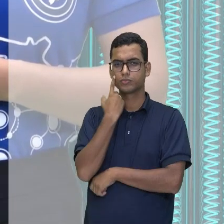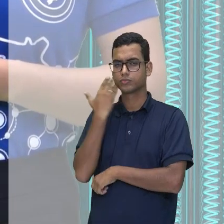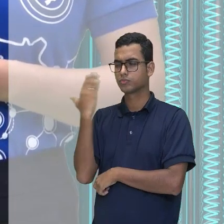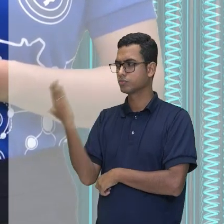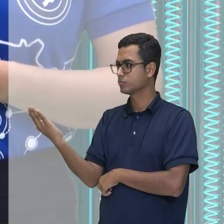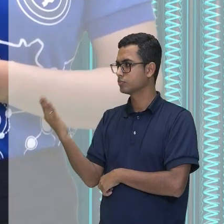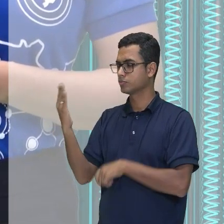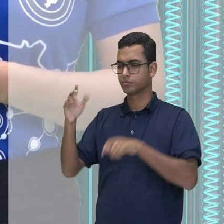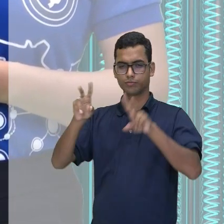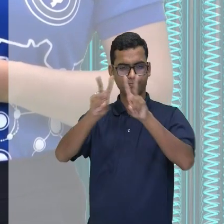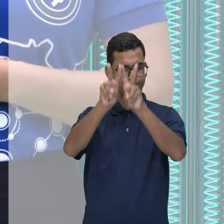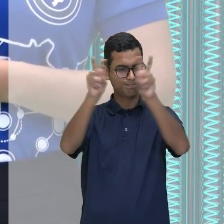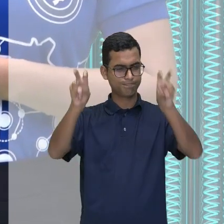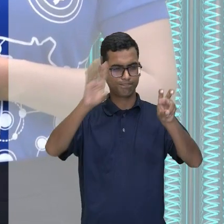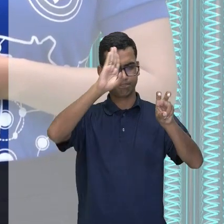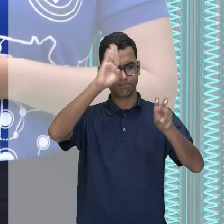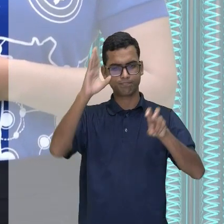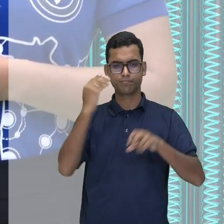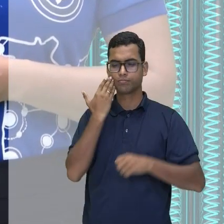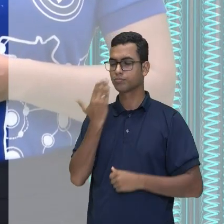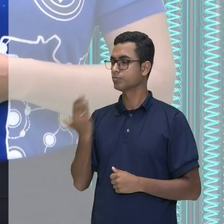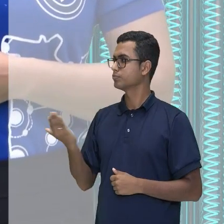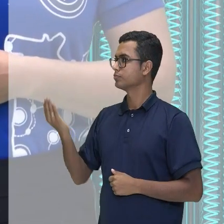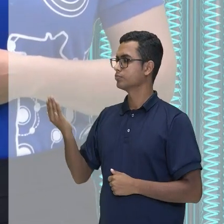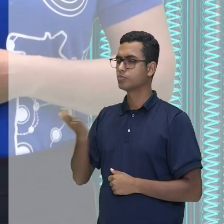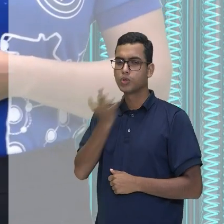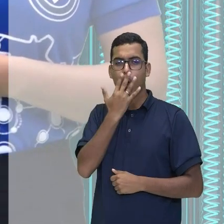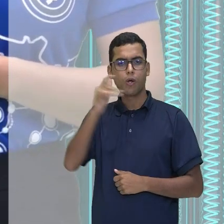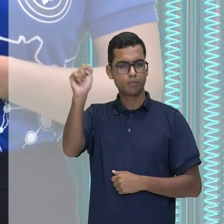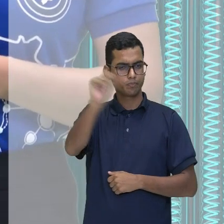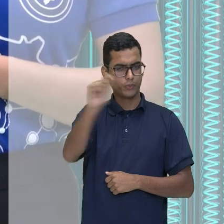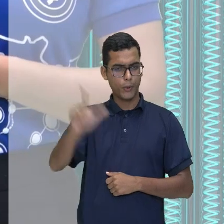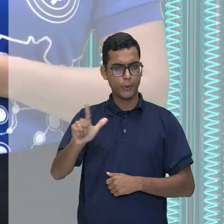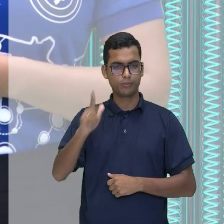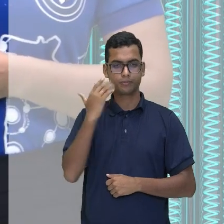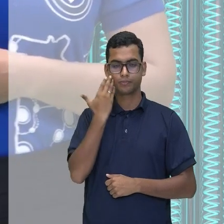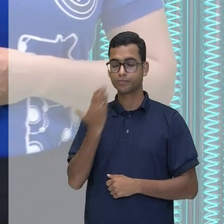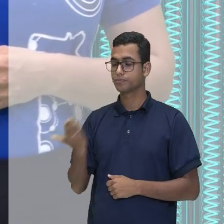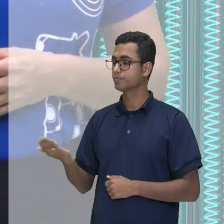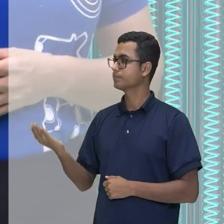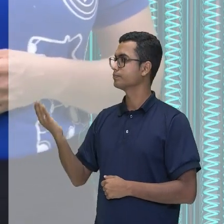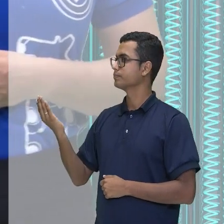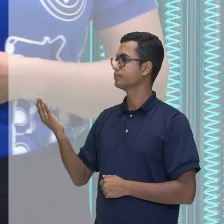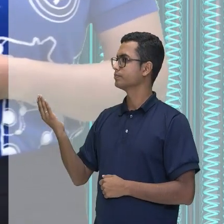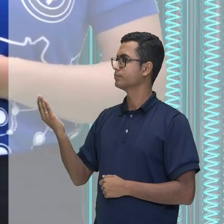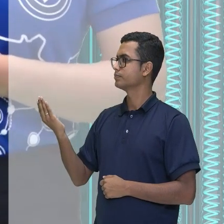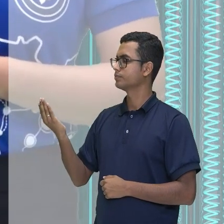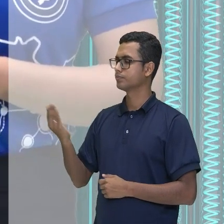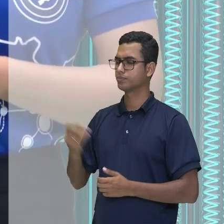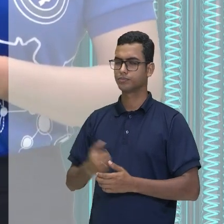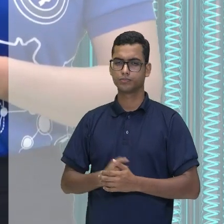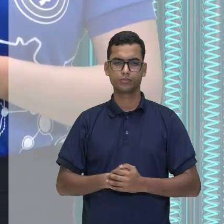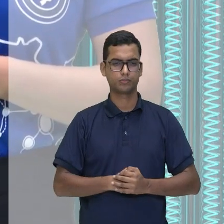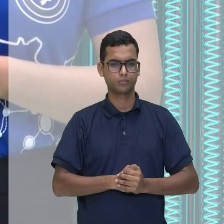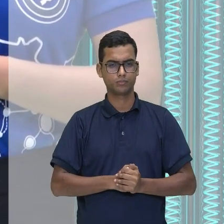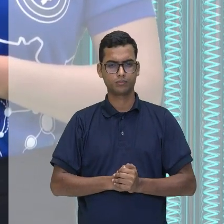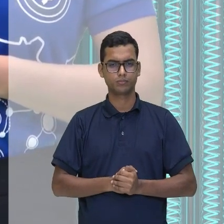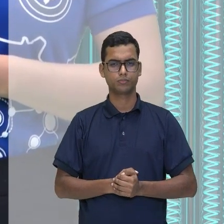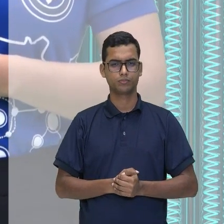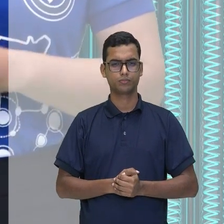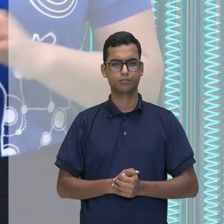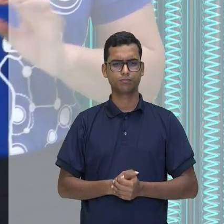media addiction in families. Observem aqui, vou já falar para vocês sobre isso, mas aqui